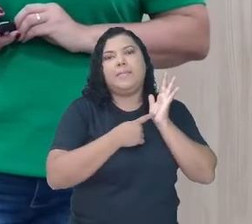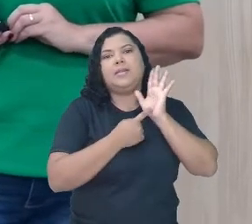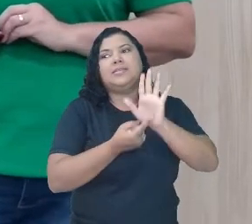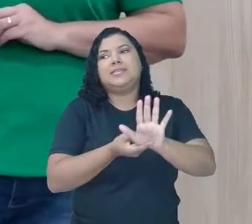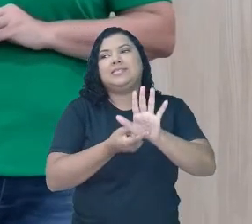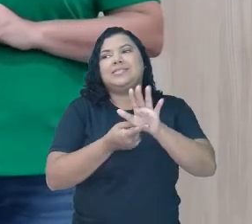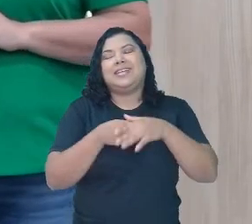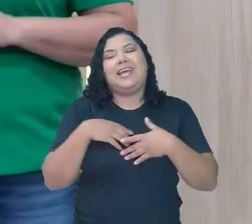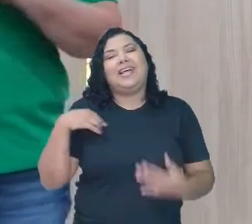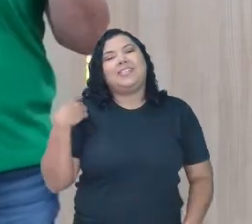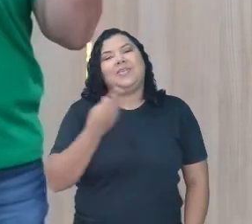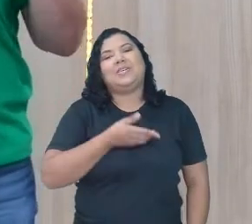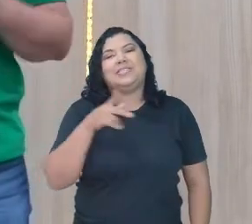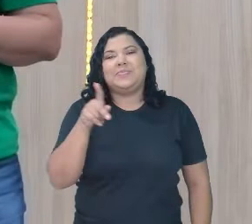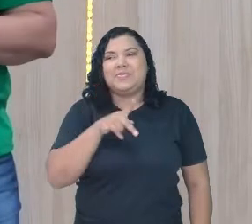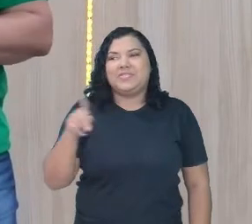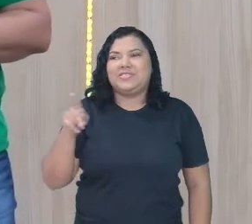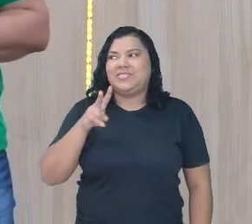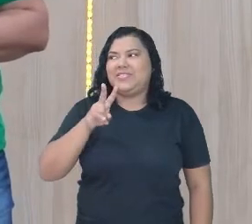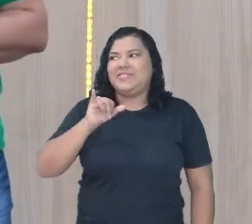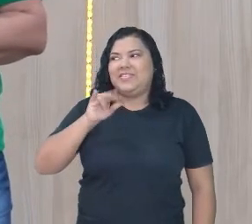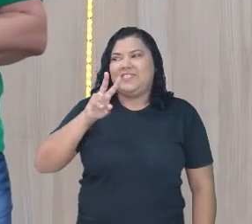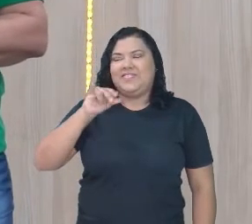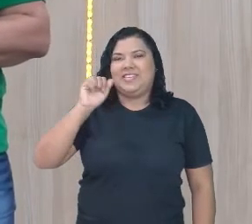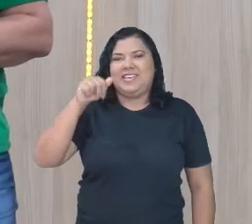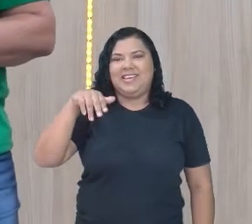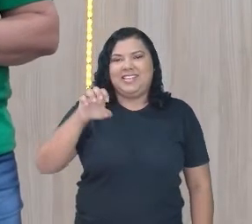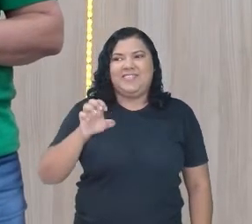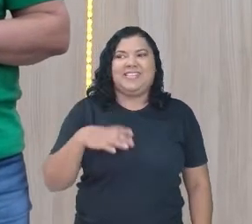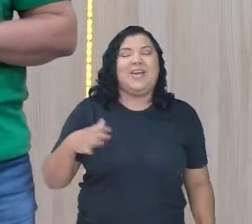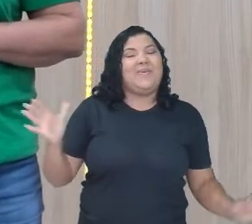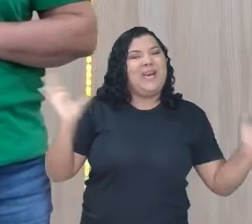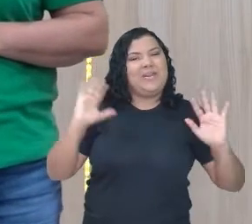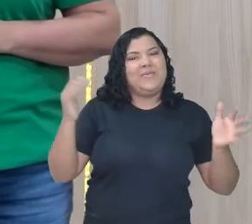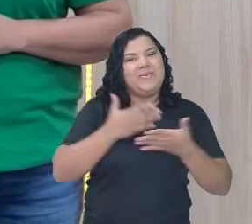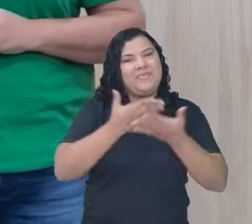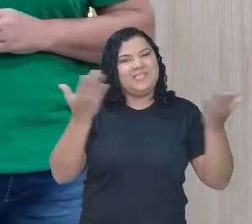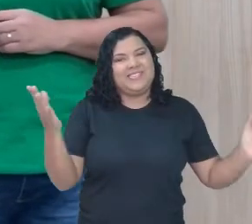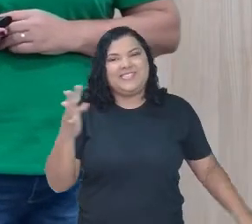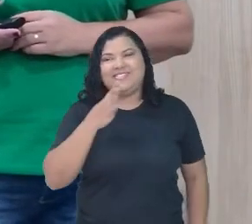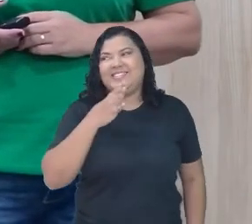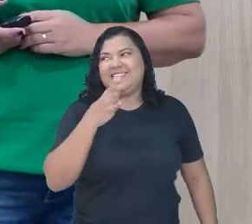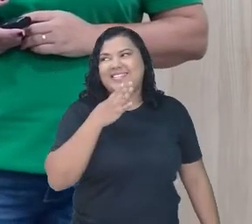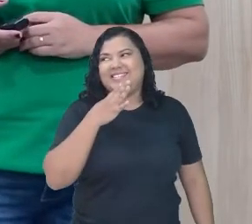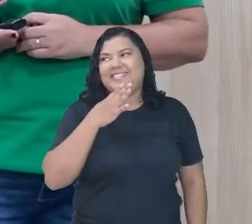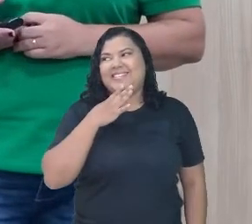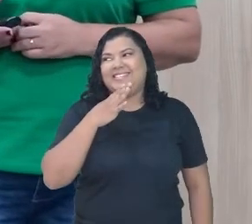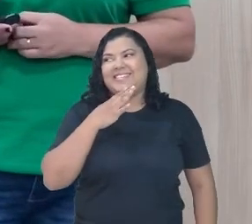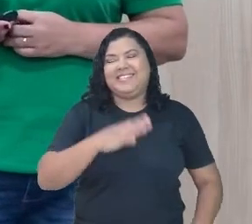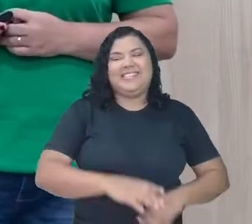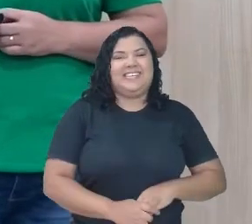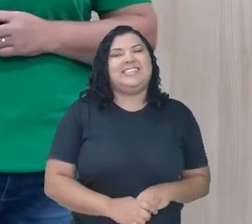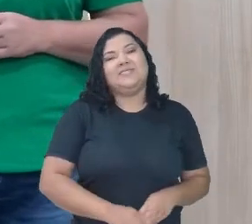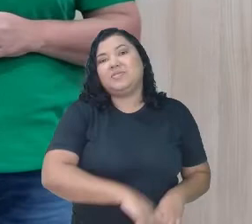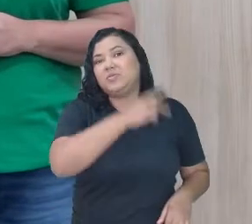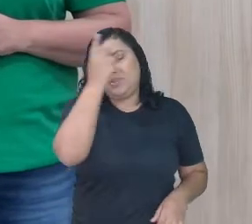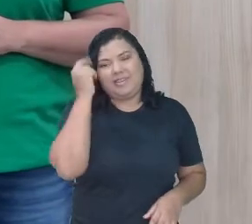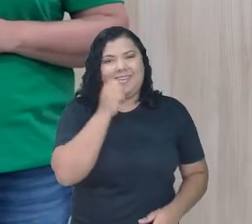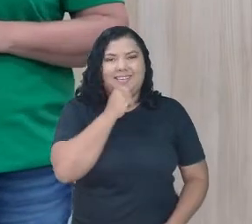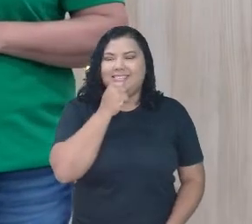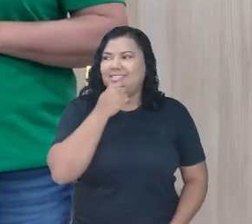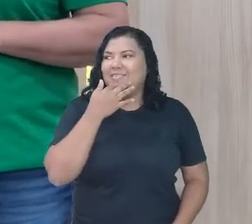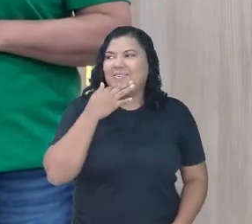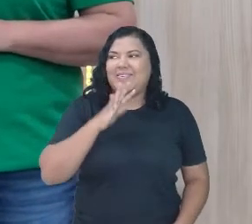apresentar a nossa professora Viviane, vai dar um alô para vocês conhecerem aí, não é? Aqueles que não